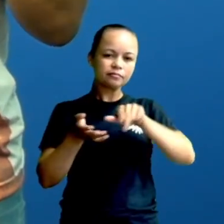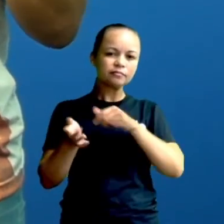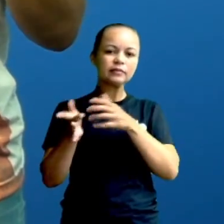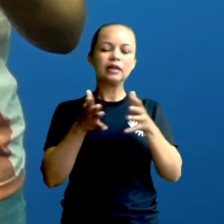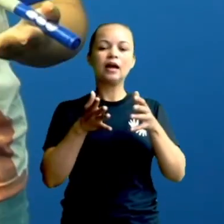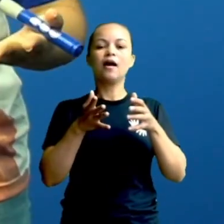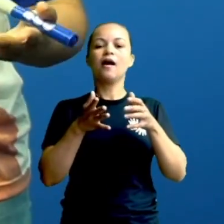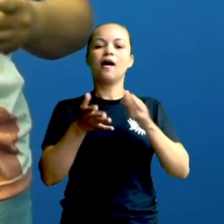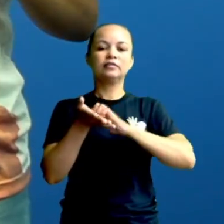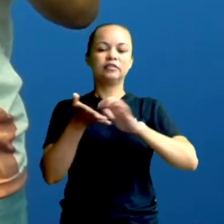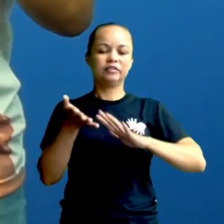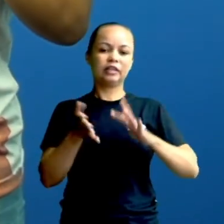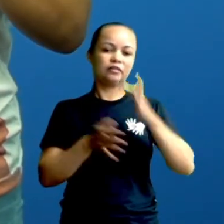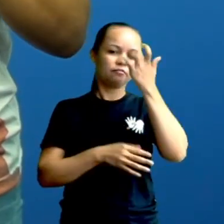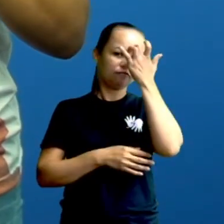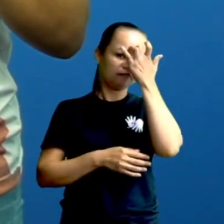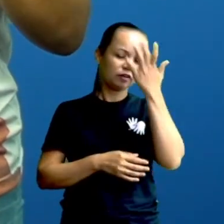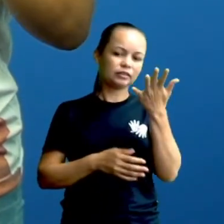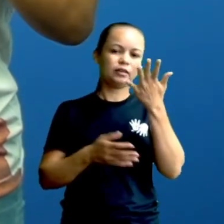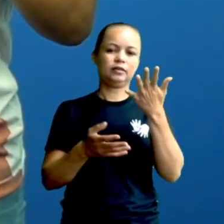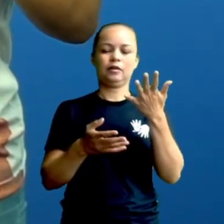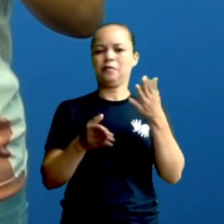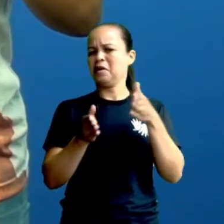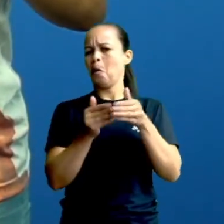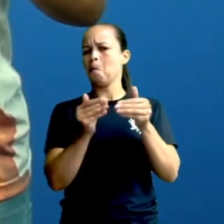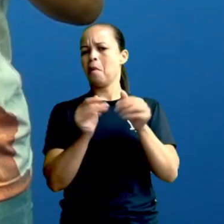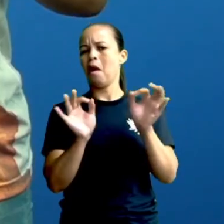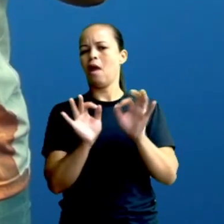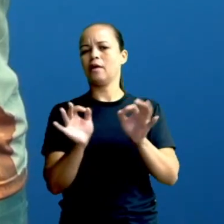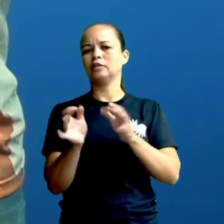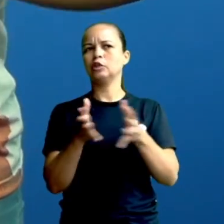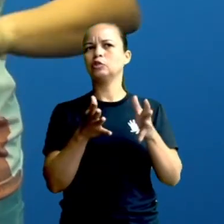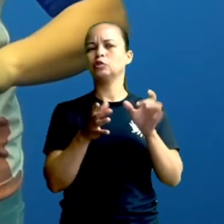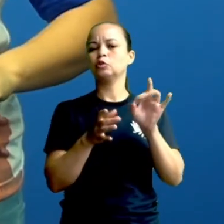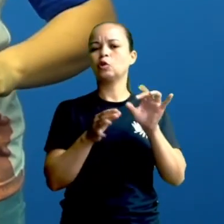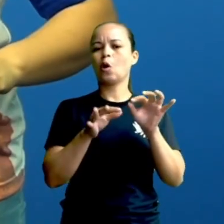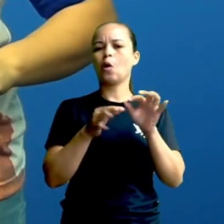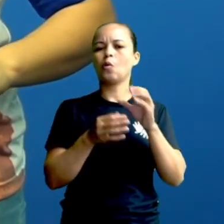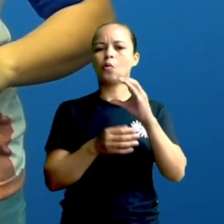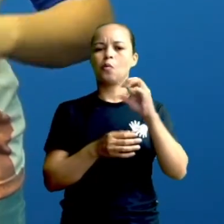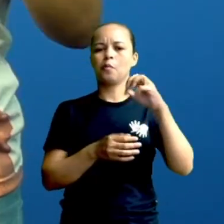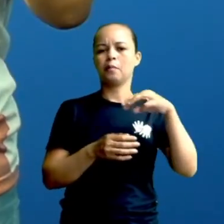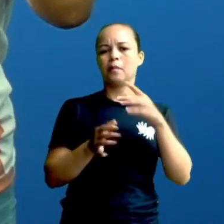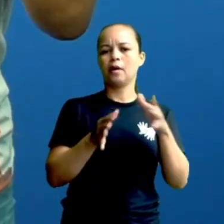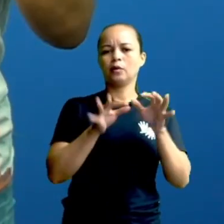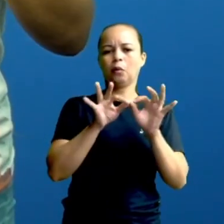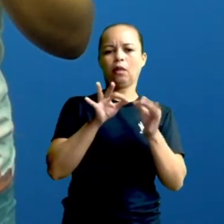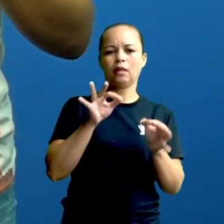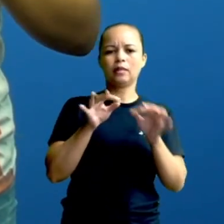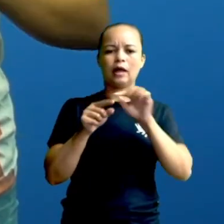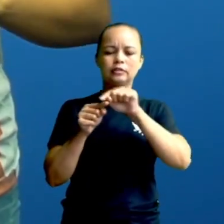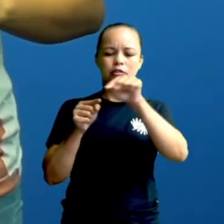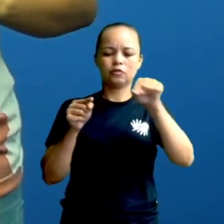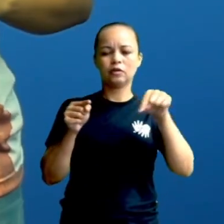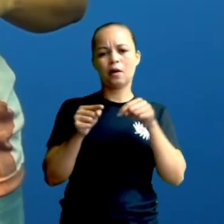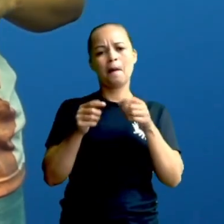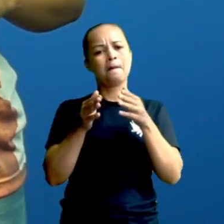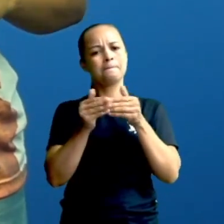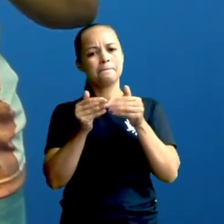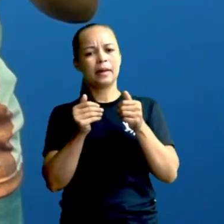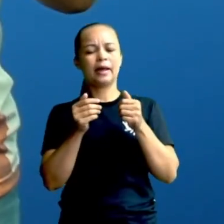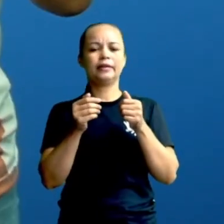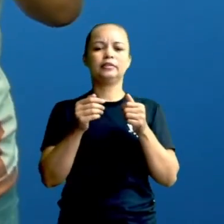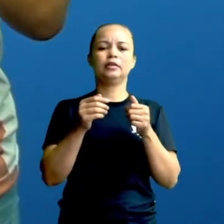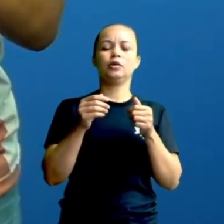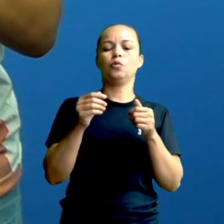eles facilitam. Eles não pedem só o comprimento da circunferência. Pedem o raio, pedem